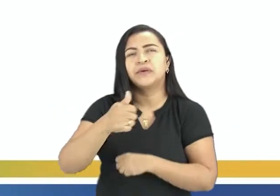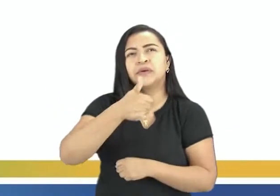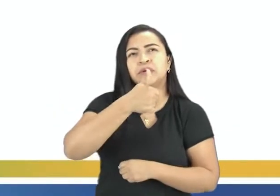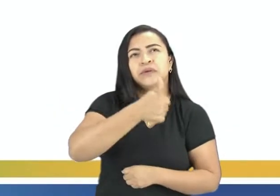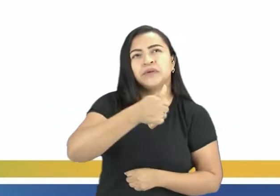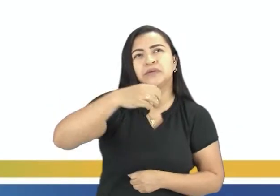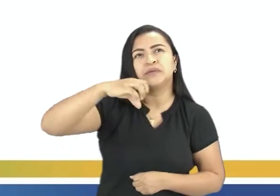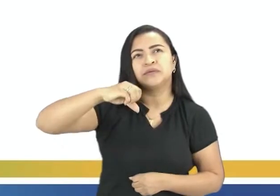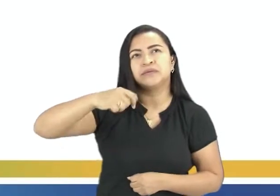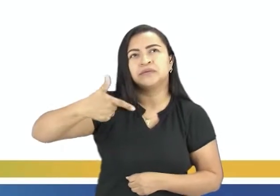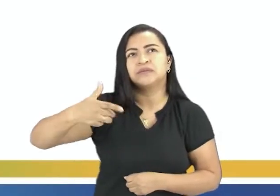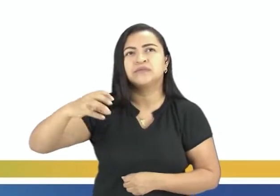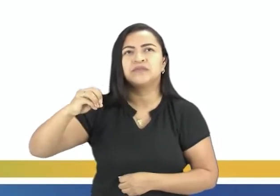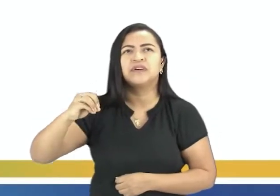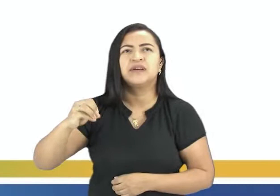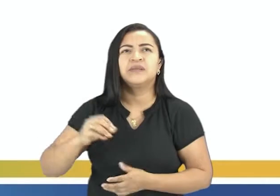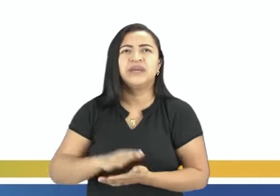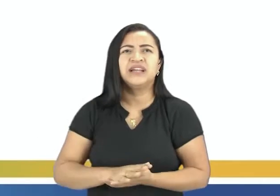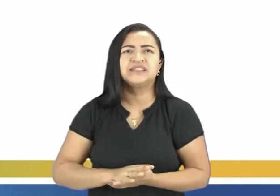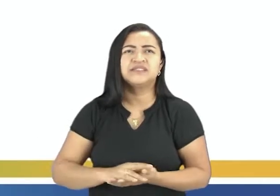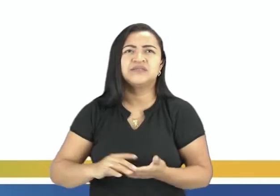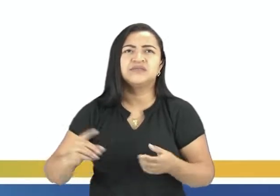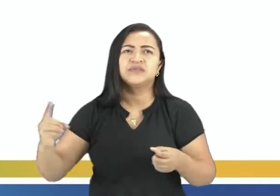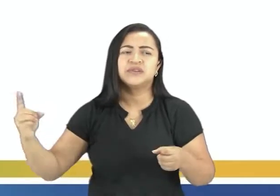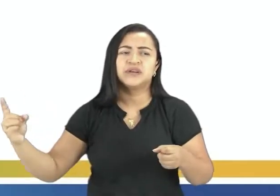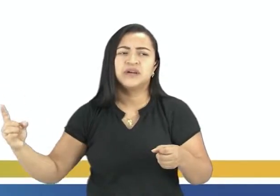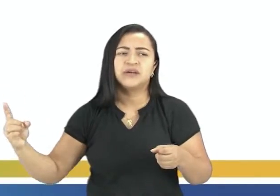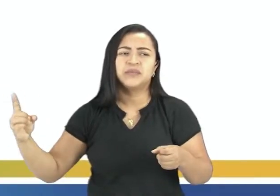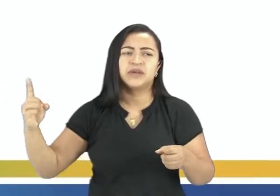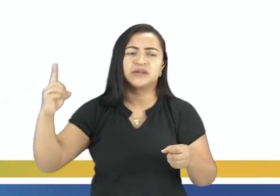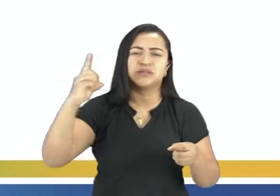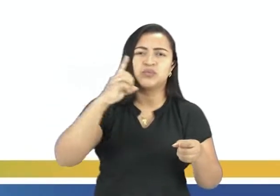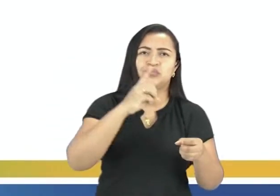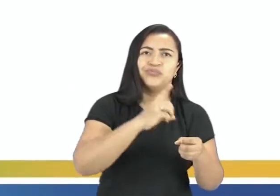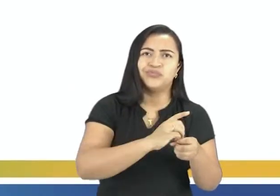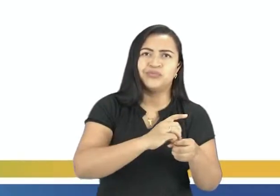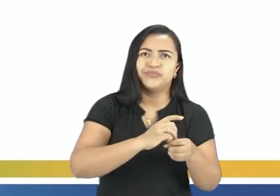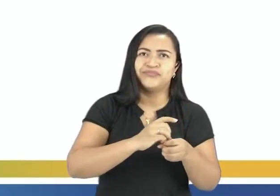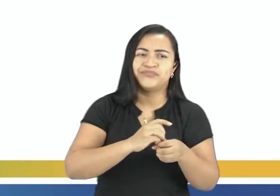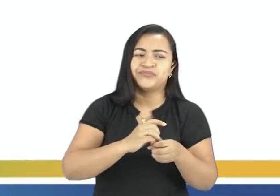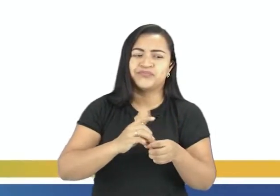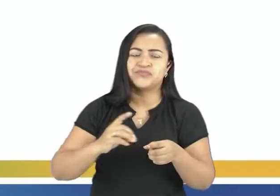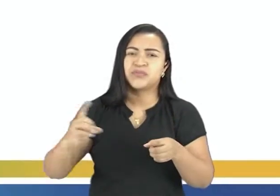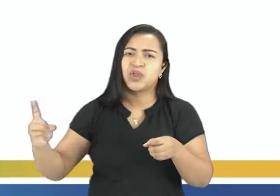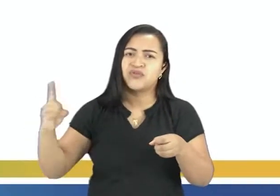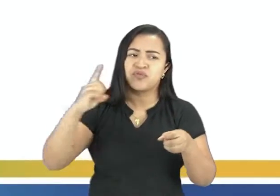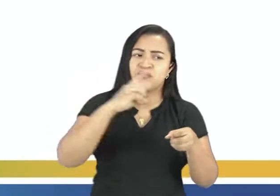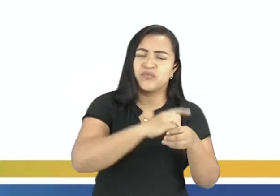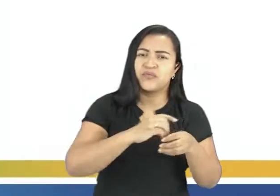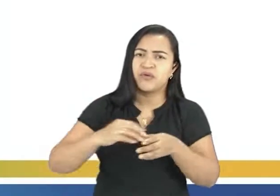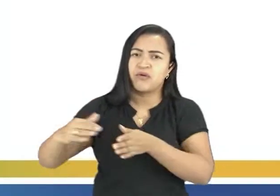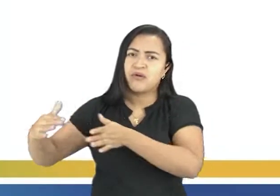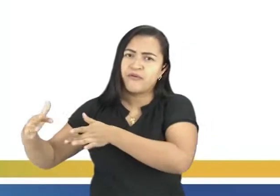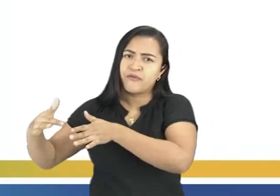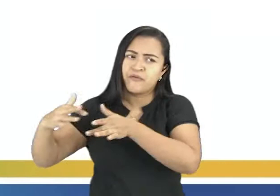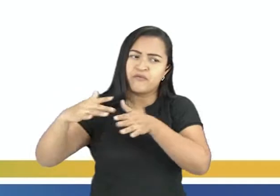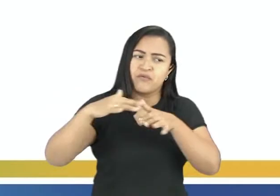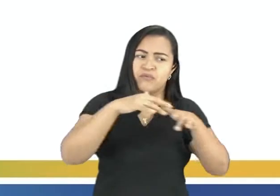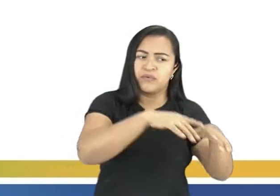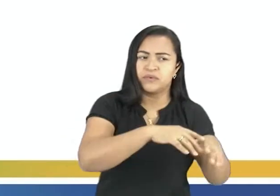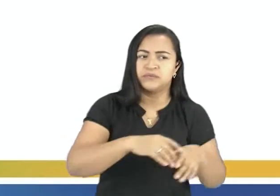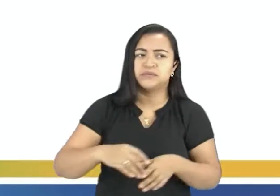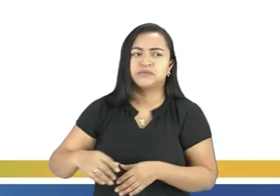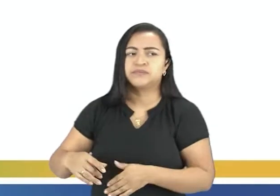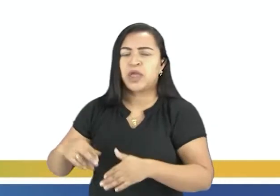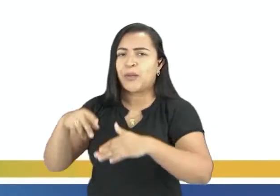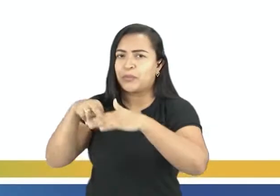quantidade de imigrações judaicas, né, para a região. Os judeus começaram a ir para essa região, já que era a intenção